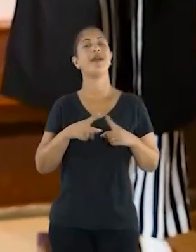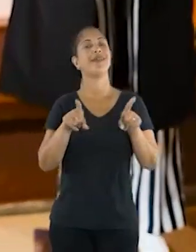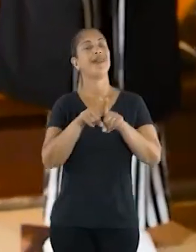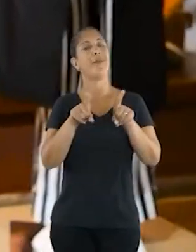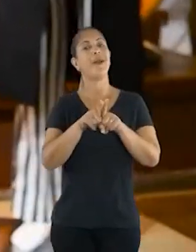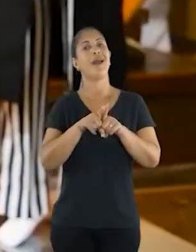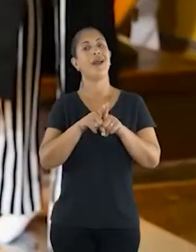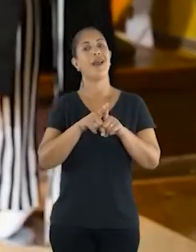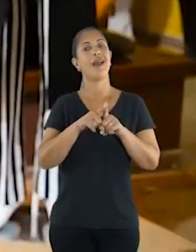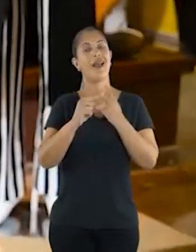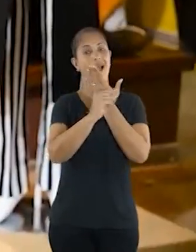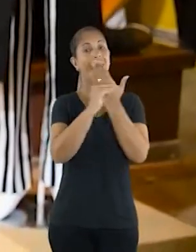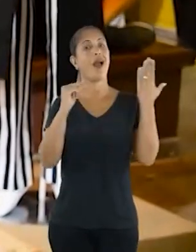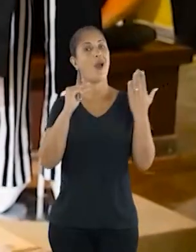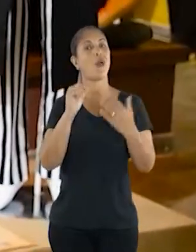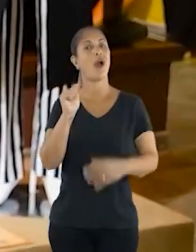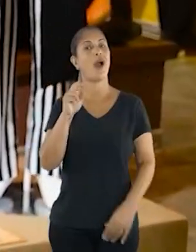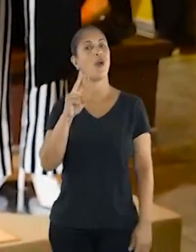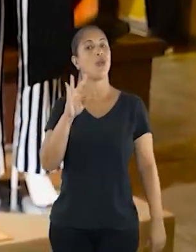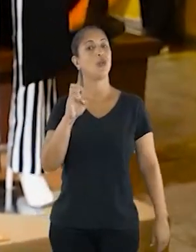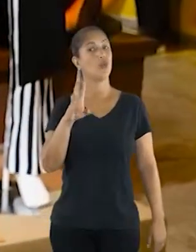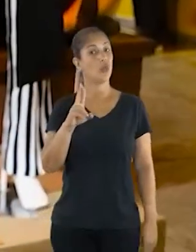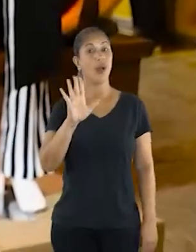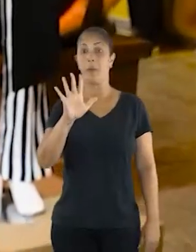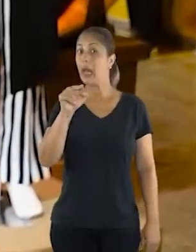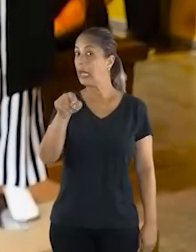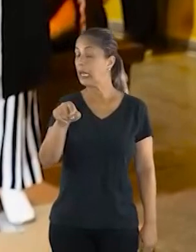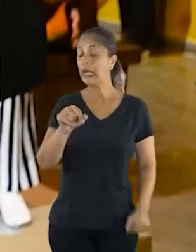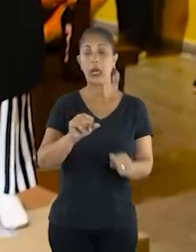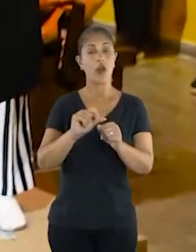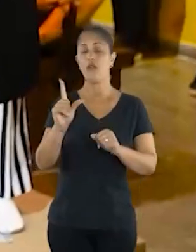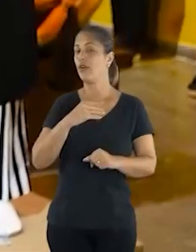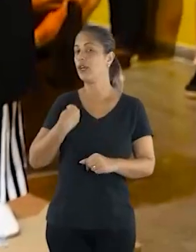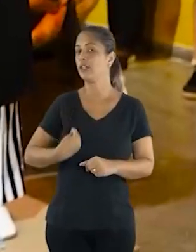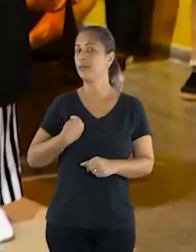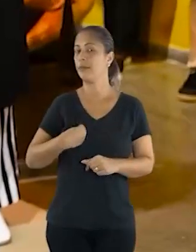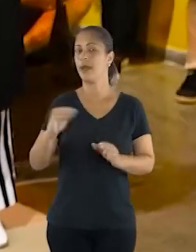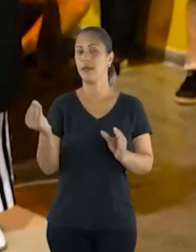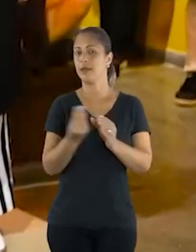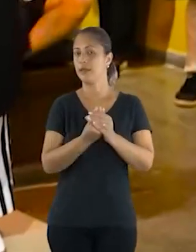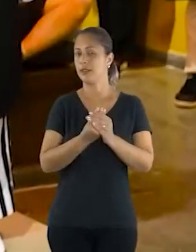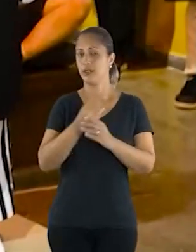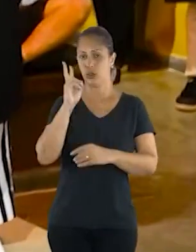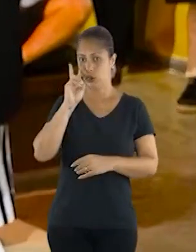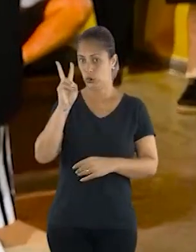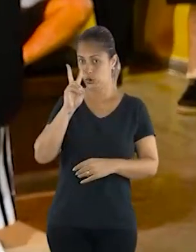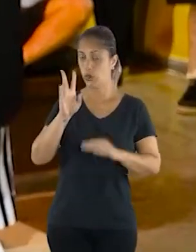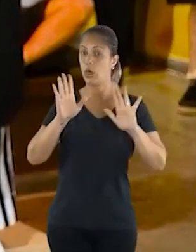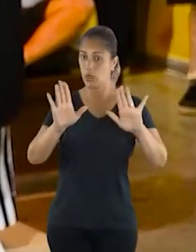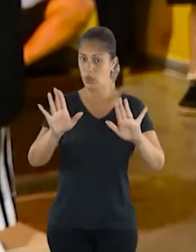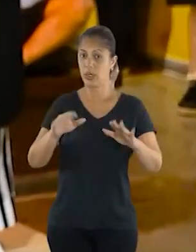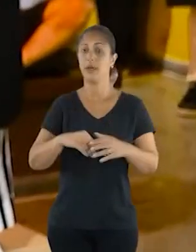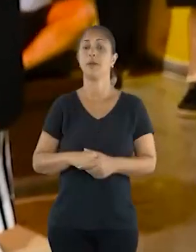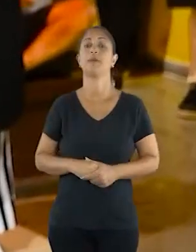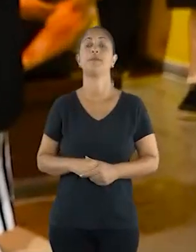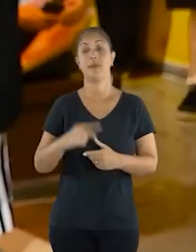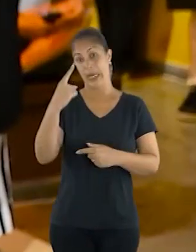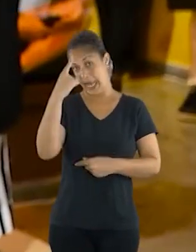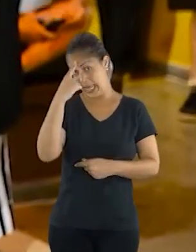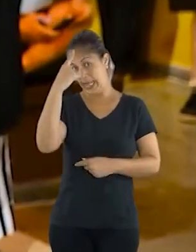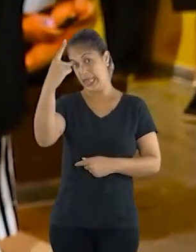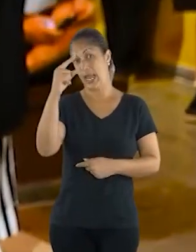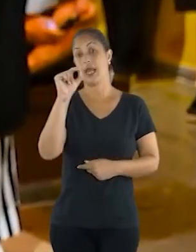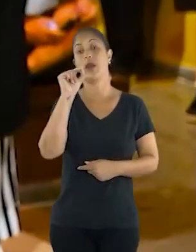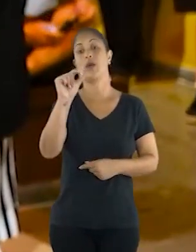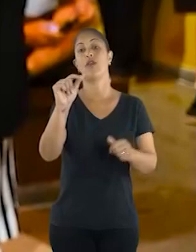o autor. Só que ele não faz parte da história. Então, Lina Bardi deu a